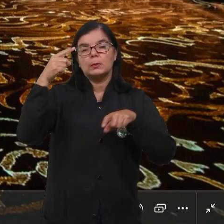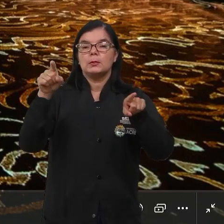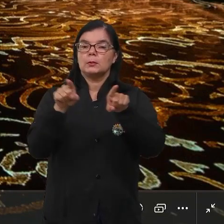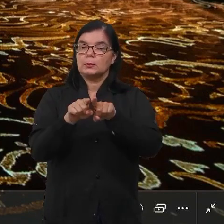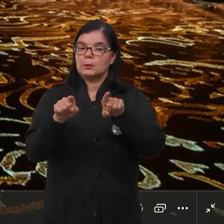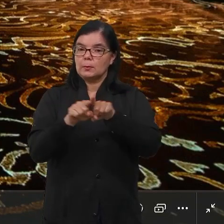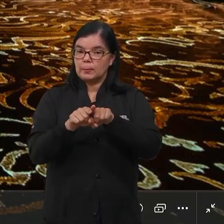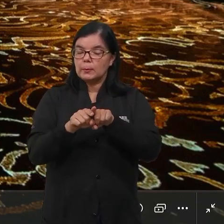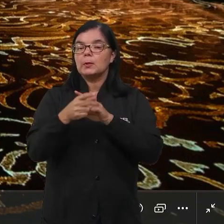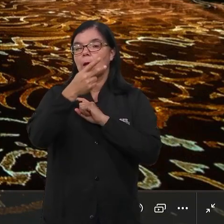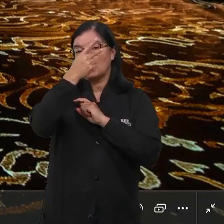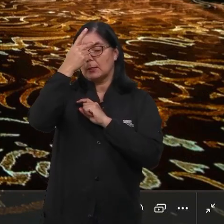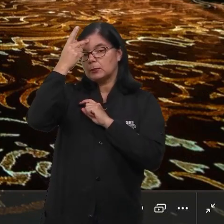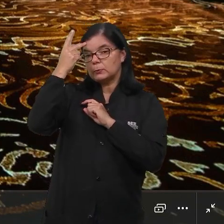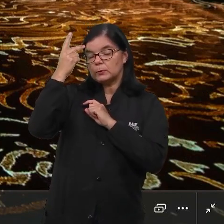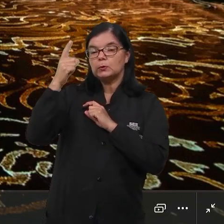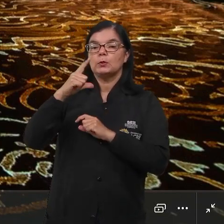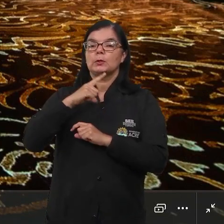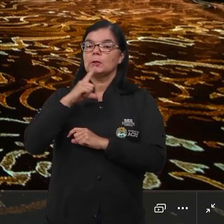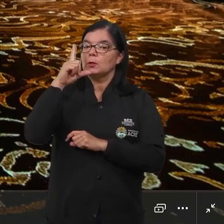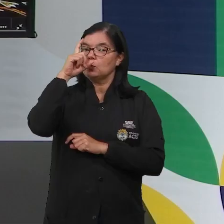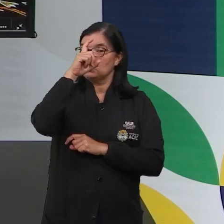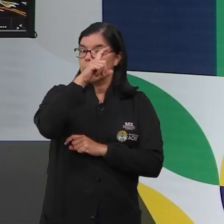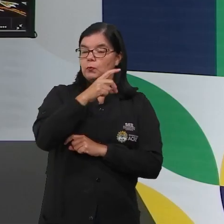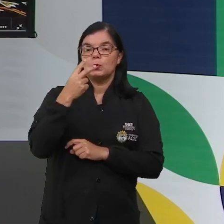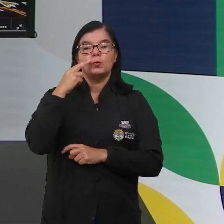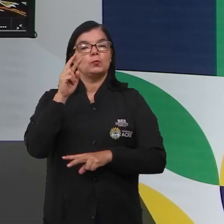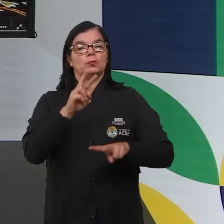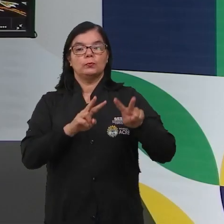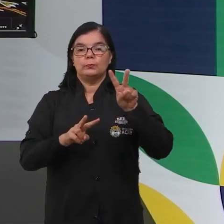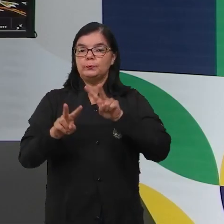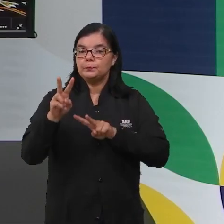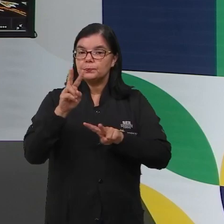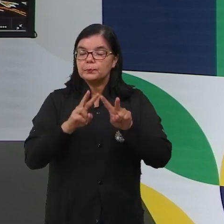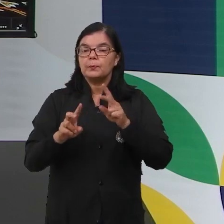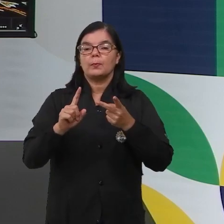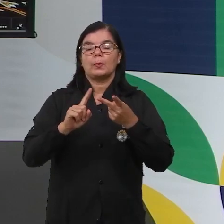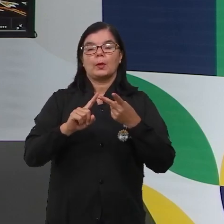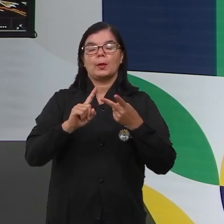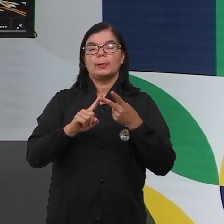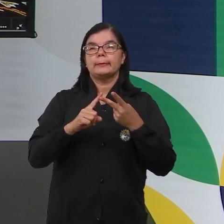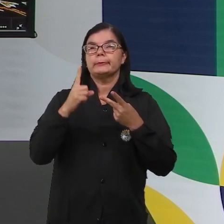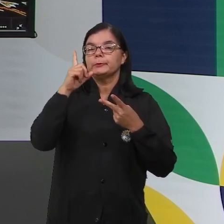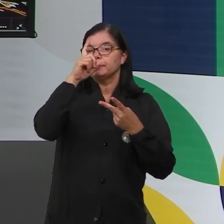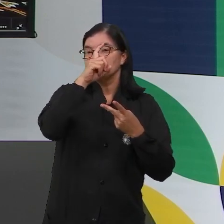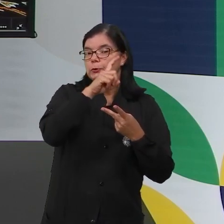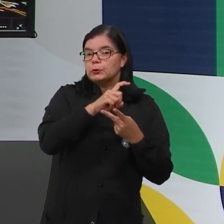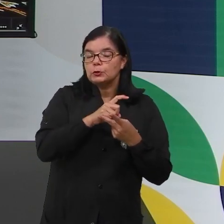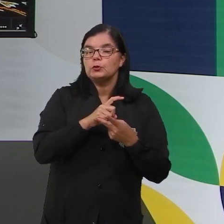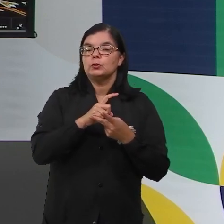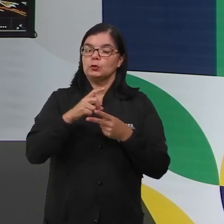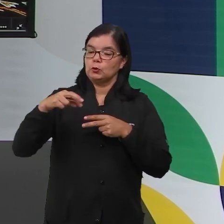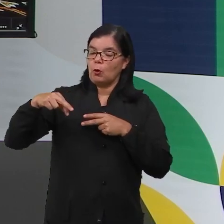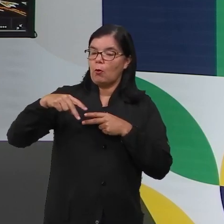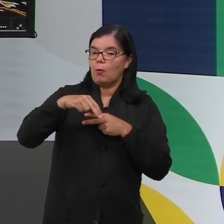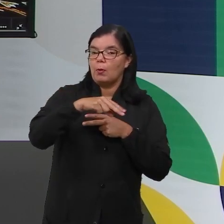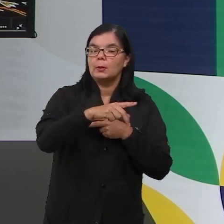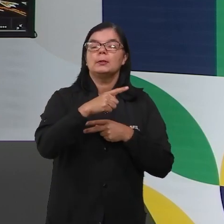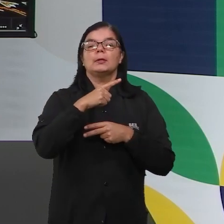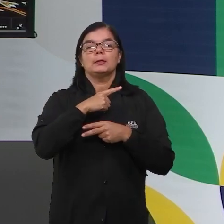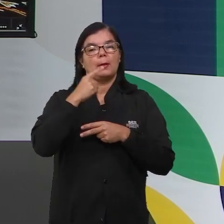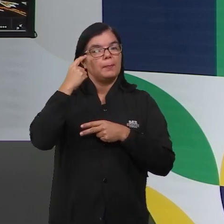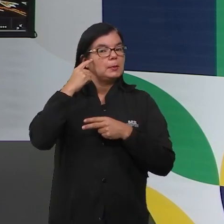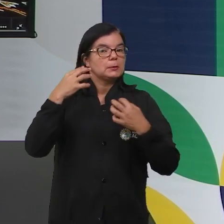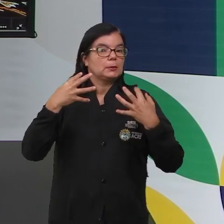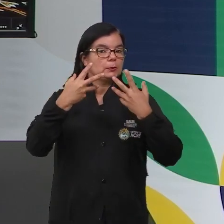nas pessoas que possam ter dificuldade visual, dificuldade também de mobilidade. Então, você tem que